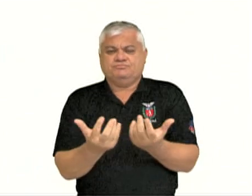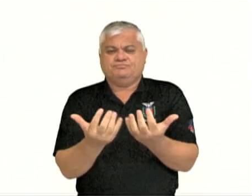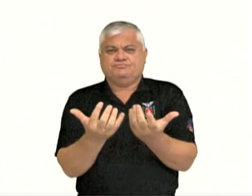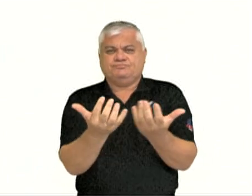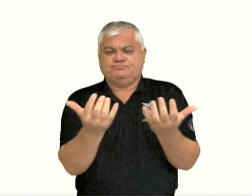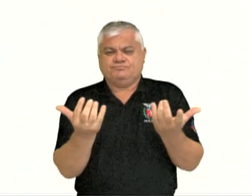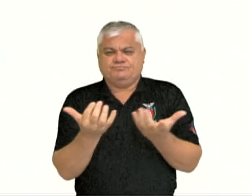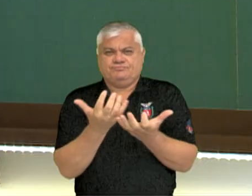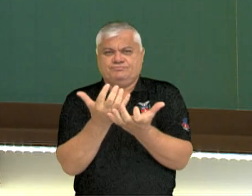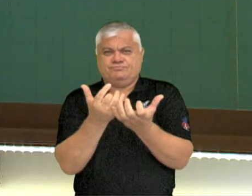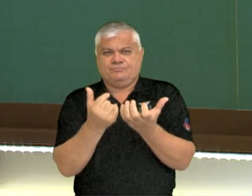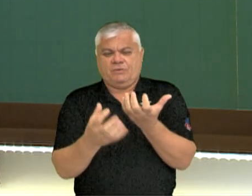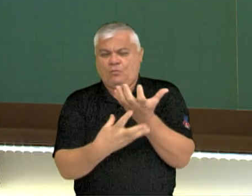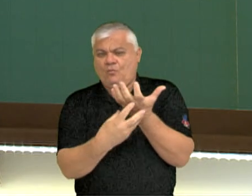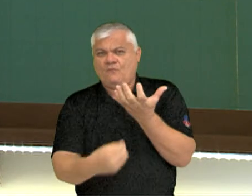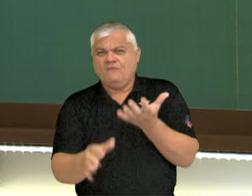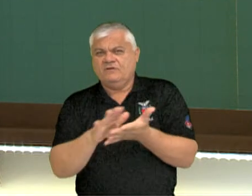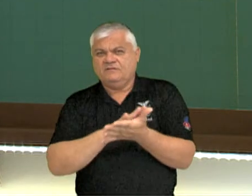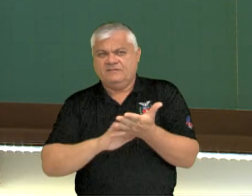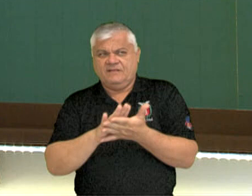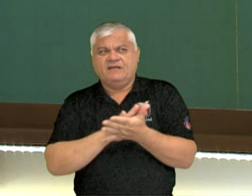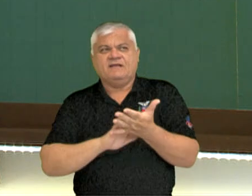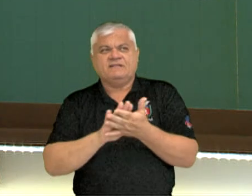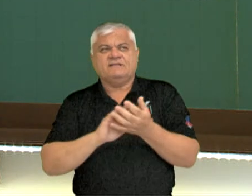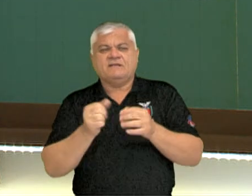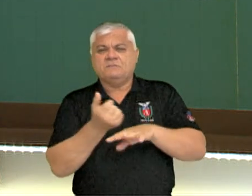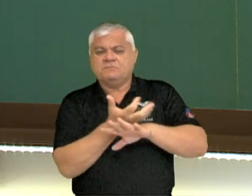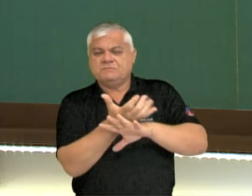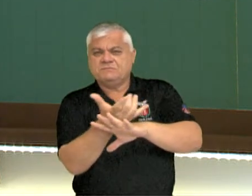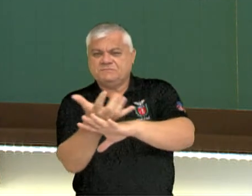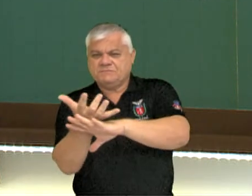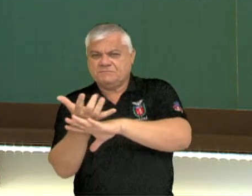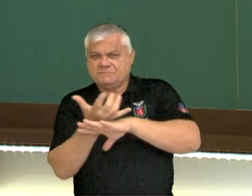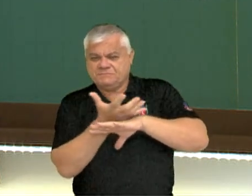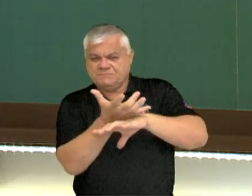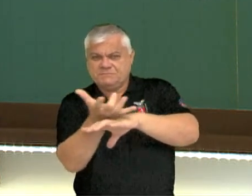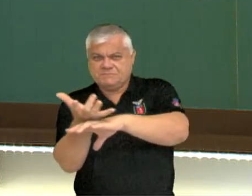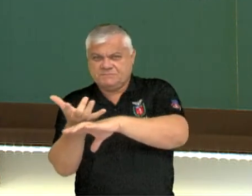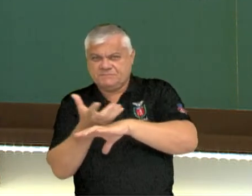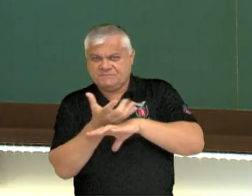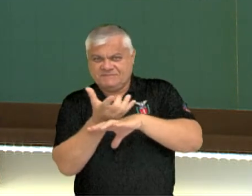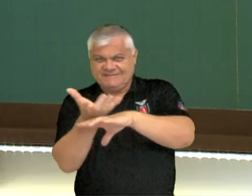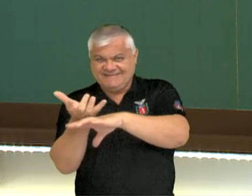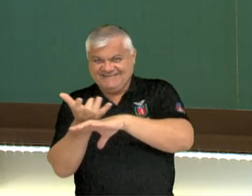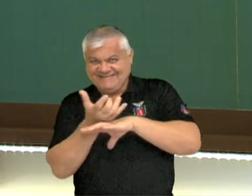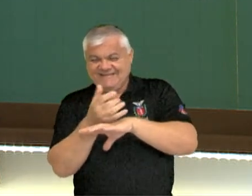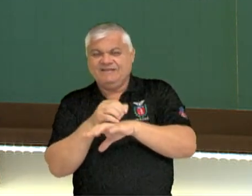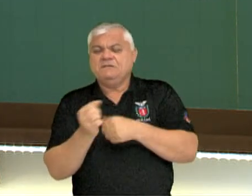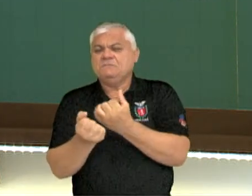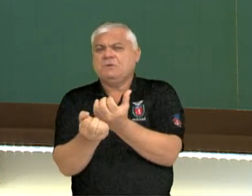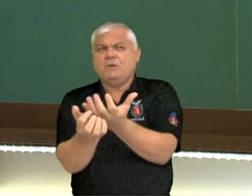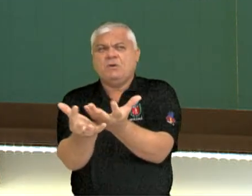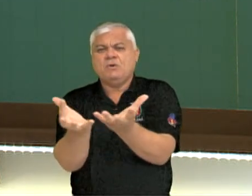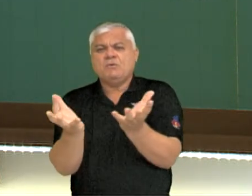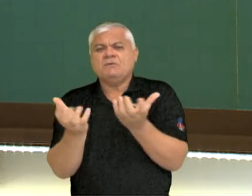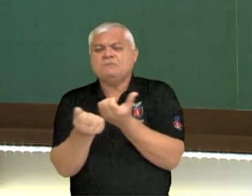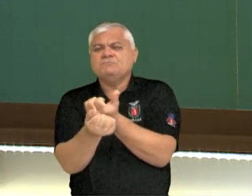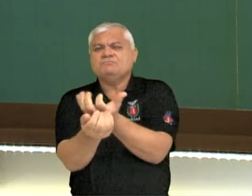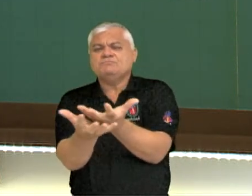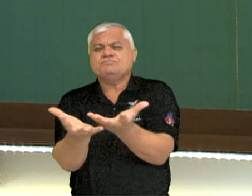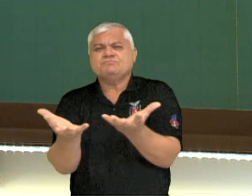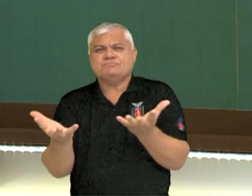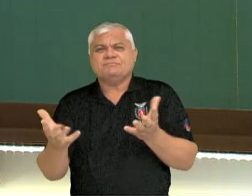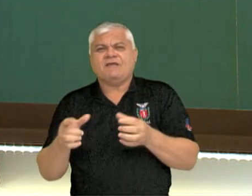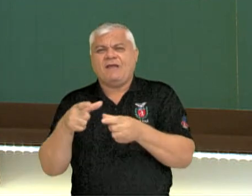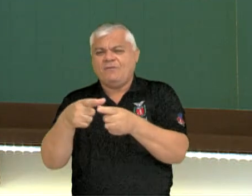antóceros, filo Briófita, que fica para os musgos, e a Hepatófita, que fica aí para as